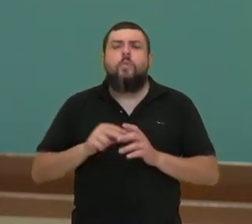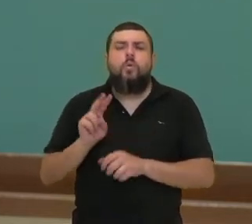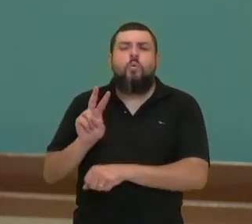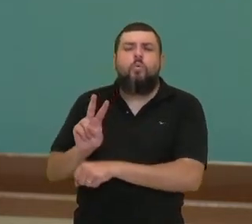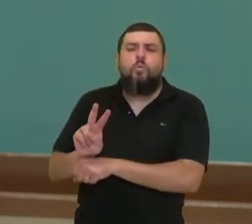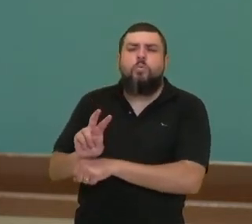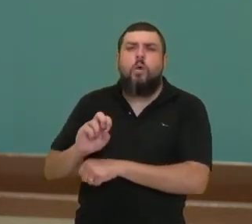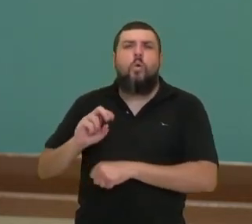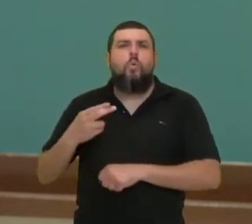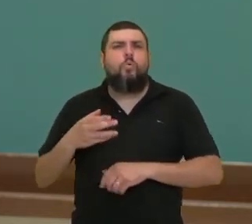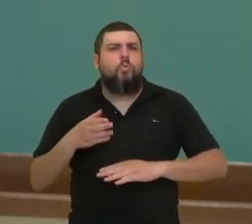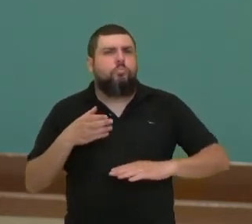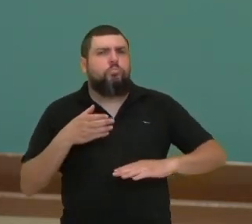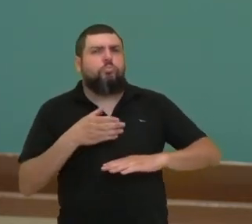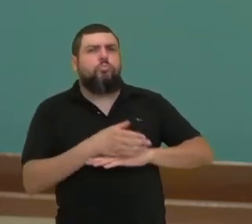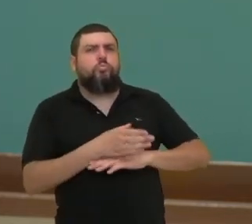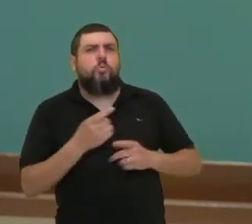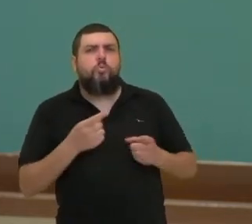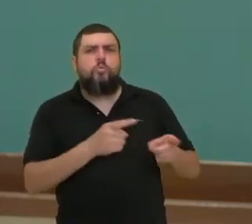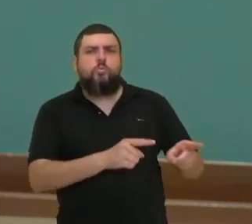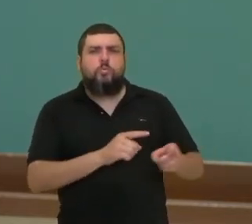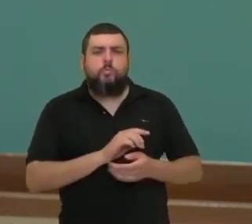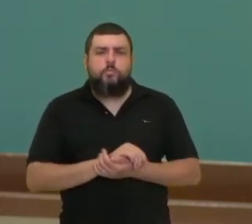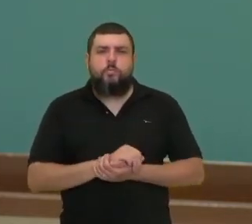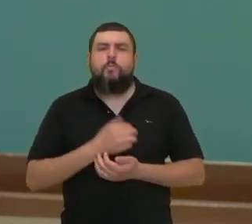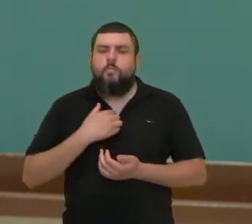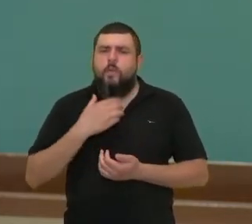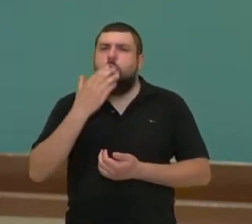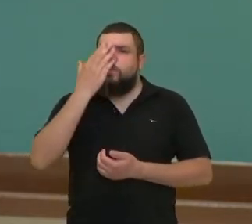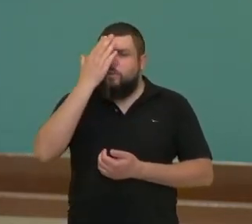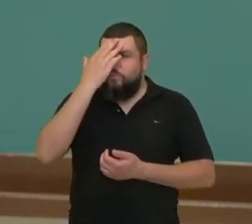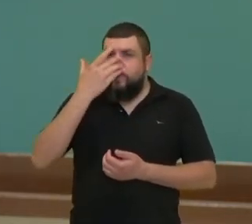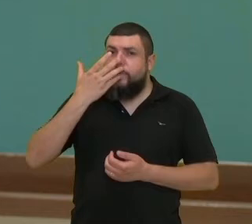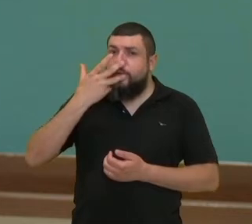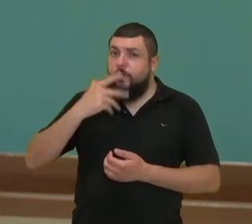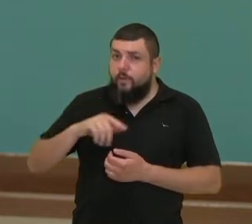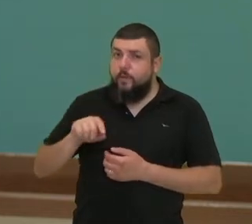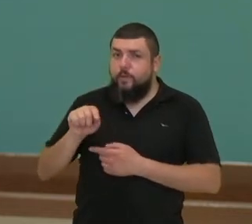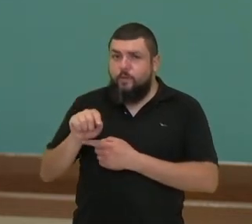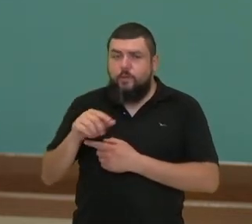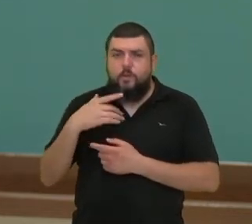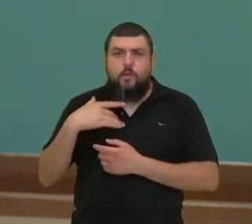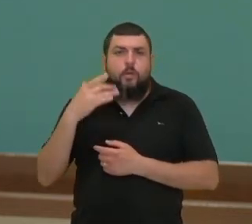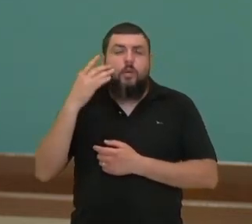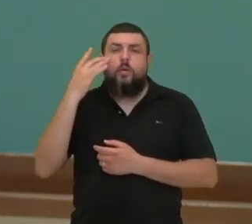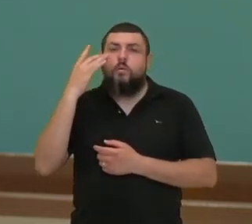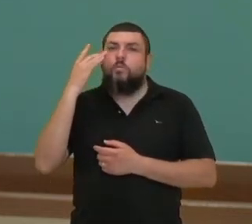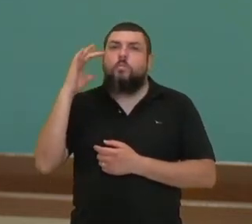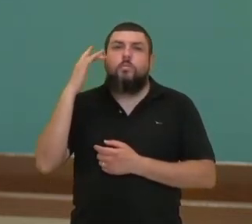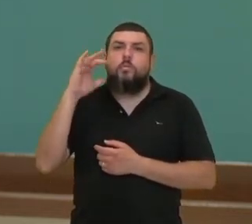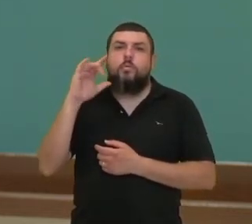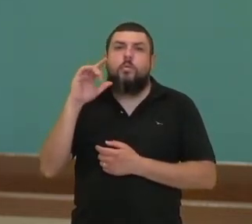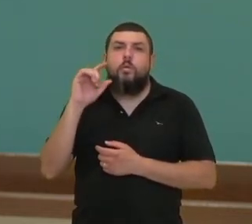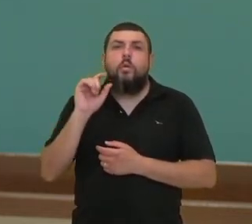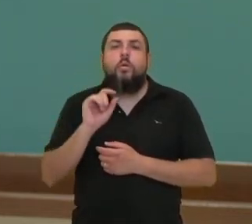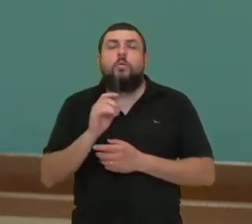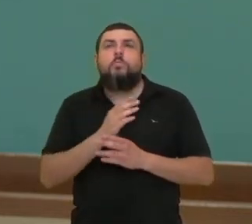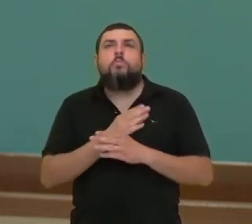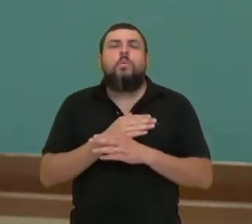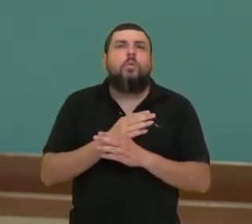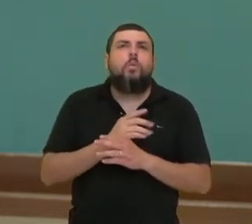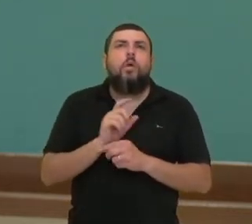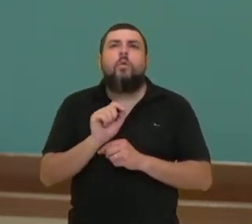intervenção. Sabemos que as crianças, muitas vezes, elas não têm ali ideia, né, do que é realmente